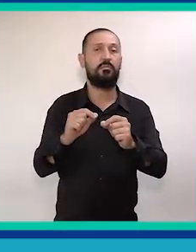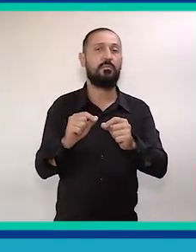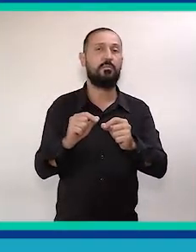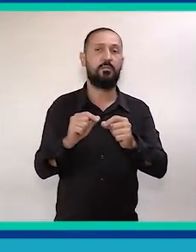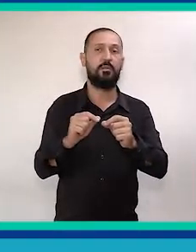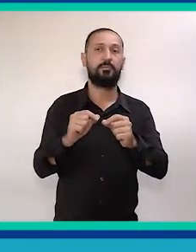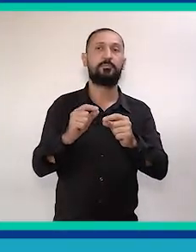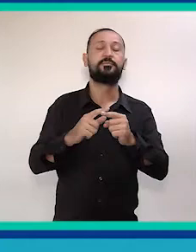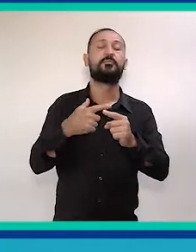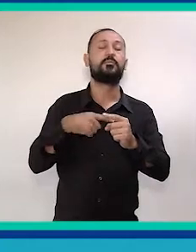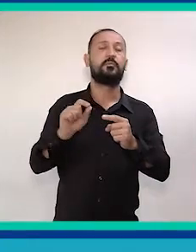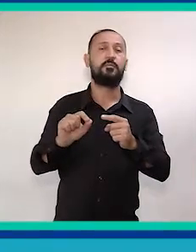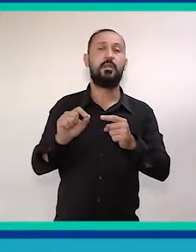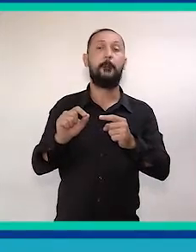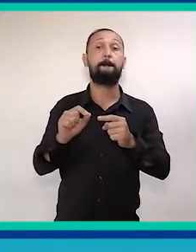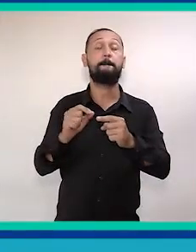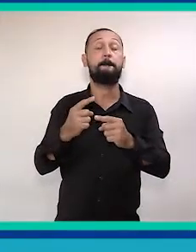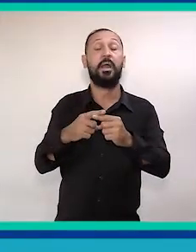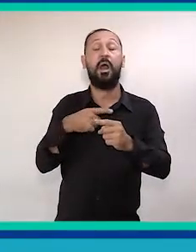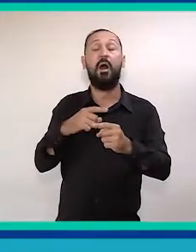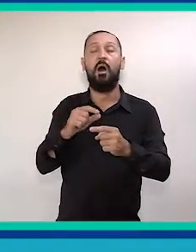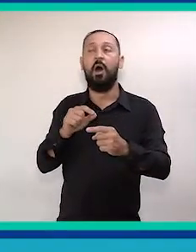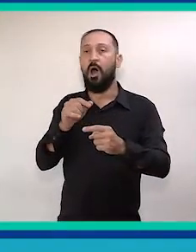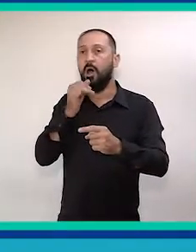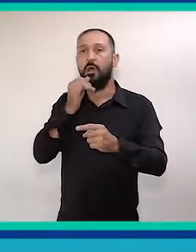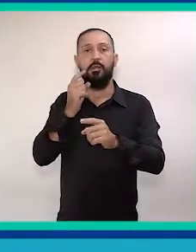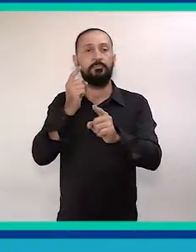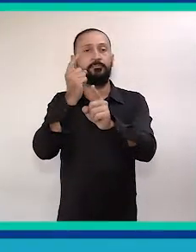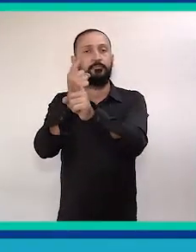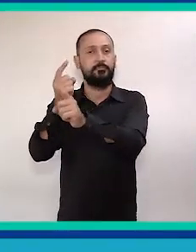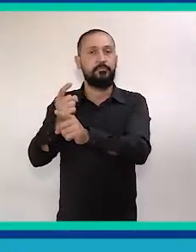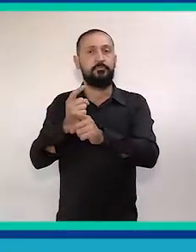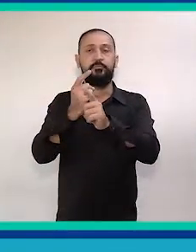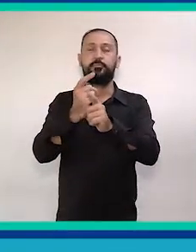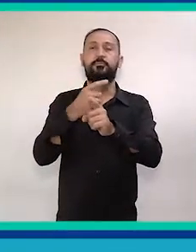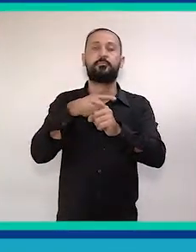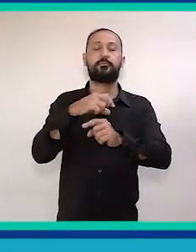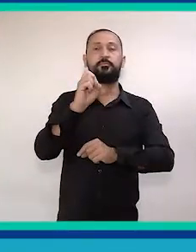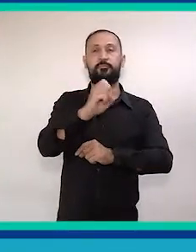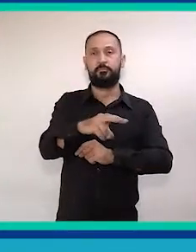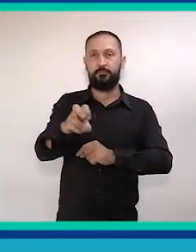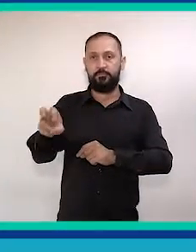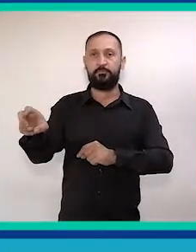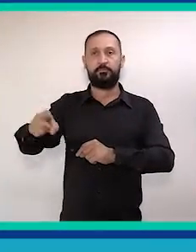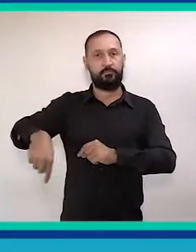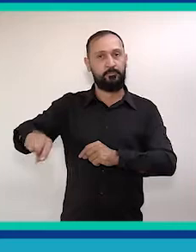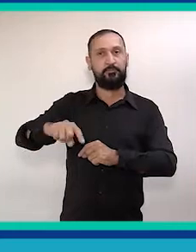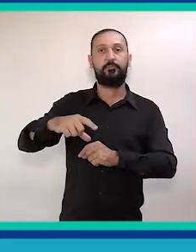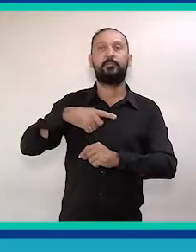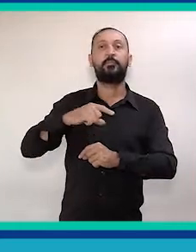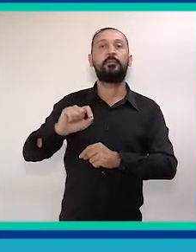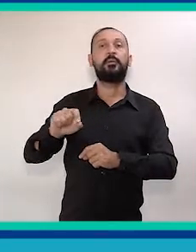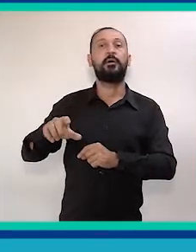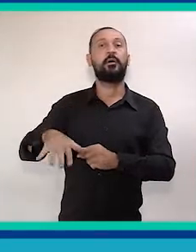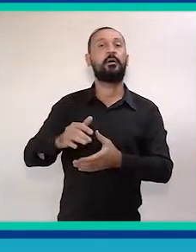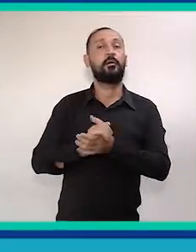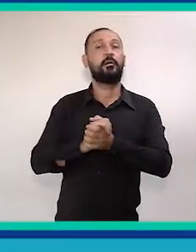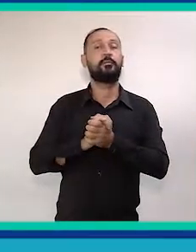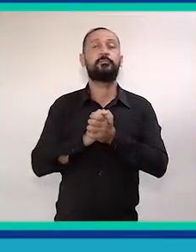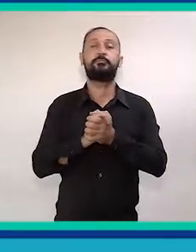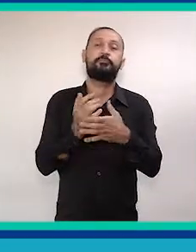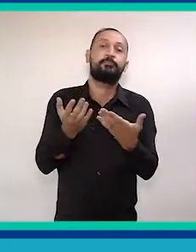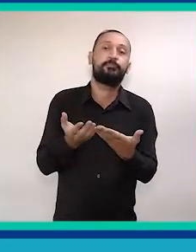facilidade, justamente facilidade, porque a gente consegue encontrar uma grande quantidade de veneno em um